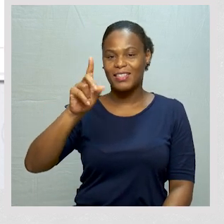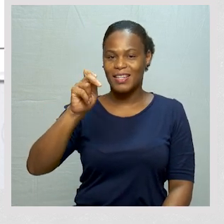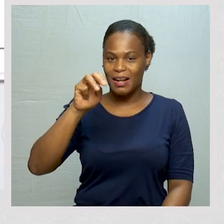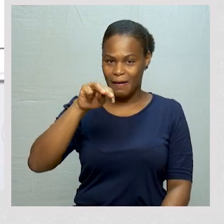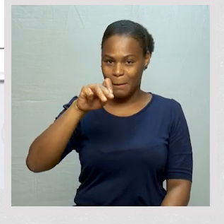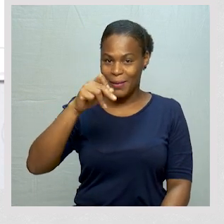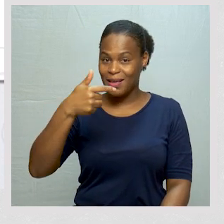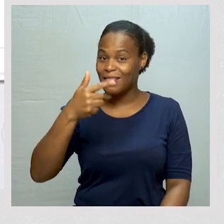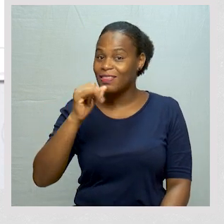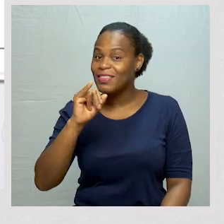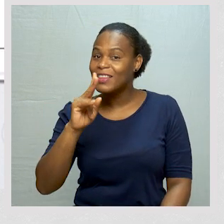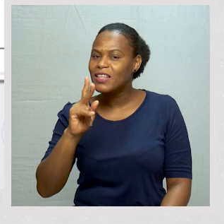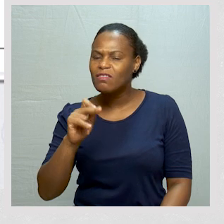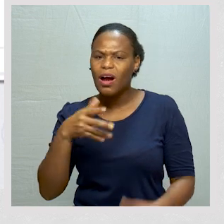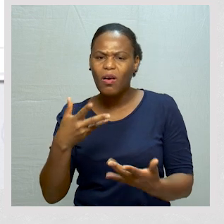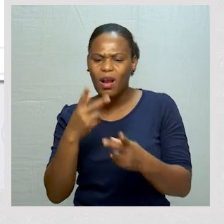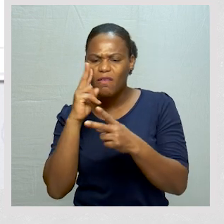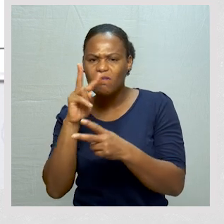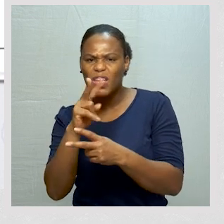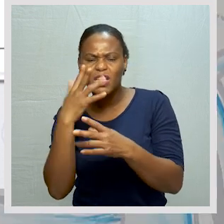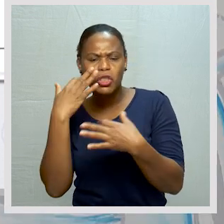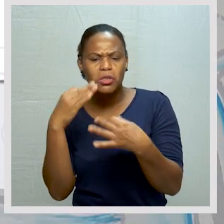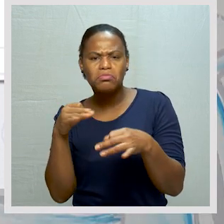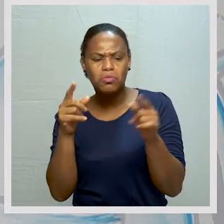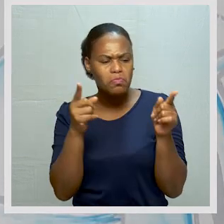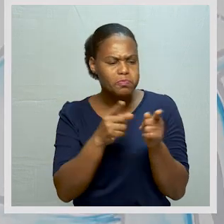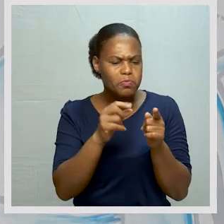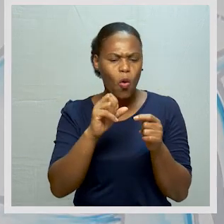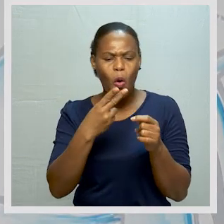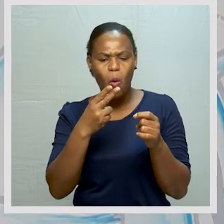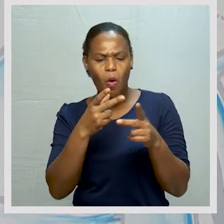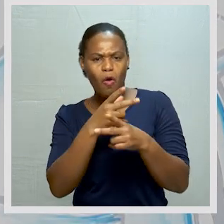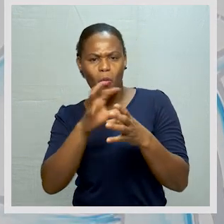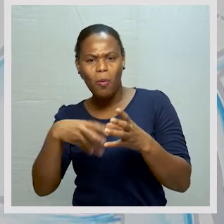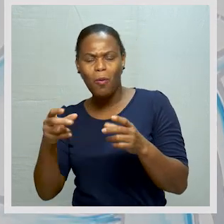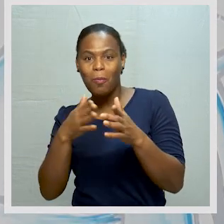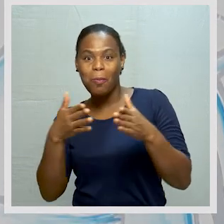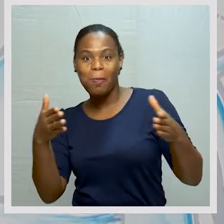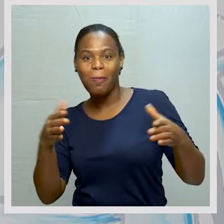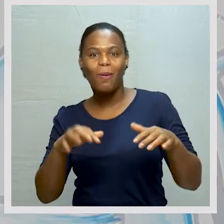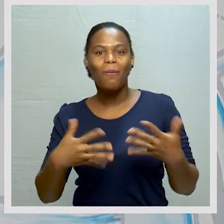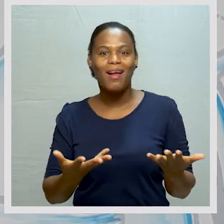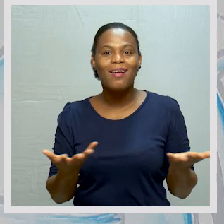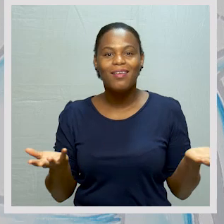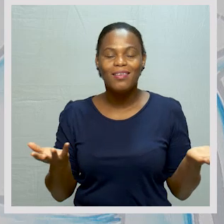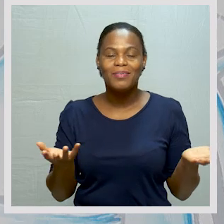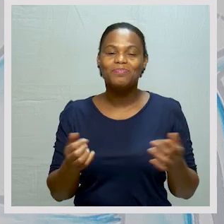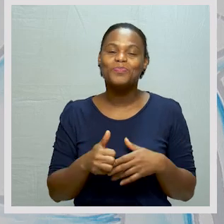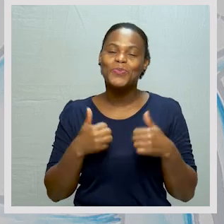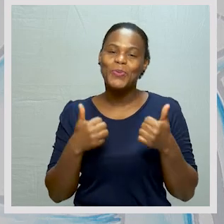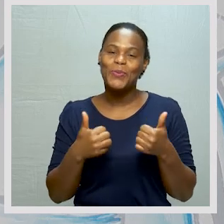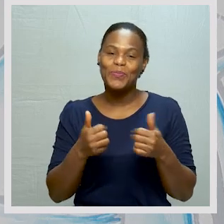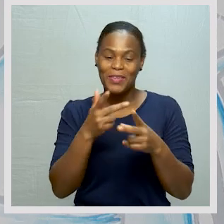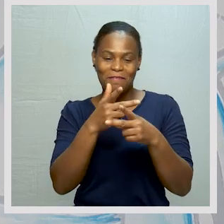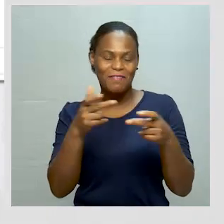exclamativa. E é simples ou composta. O que é que acham? Vamos lá, meninos? Isso